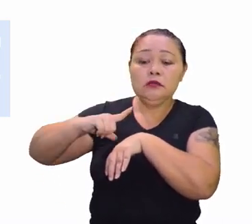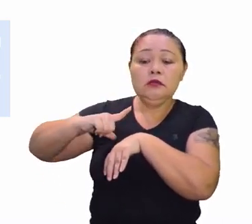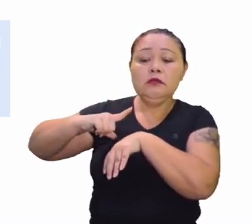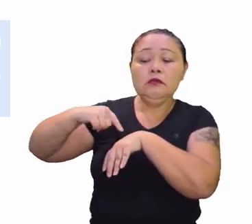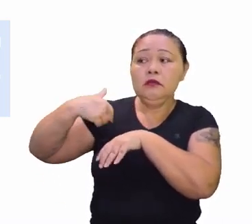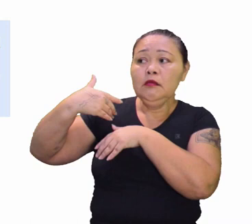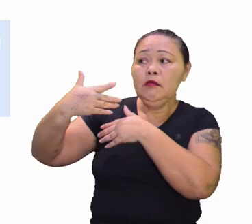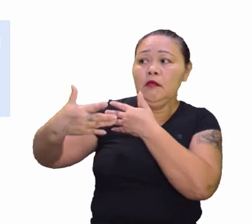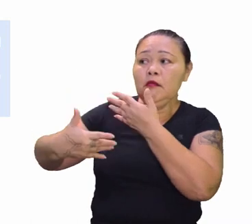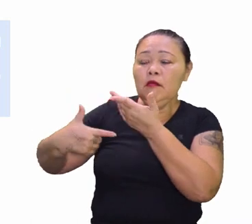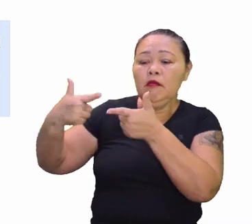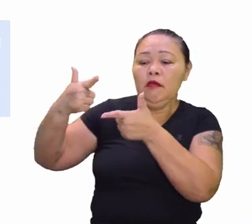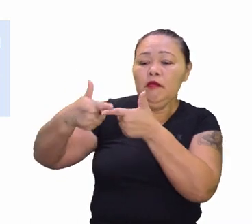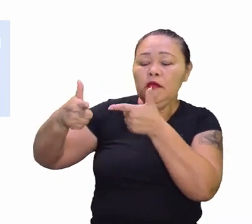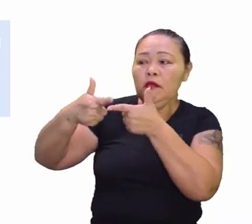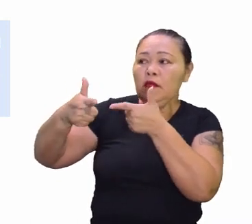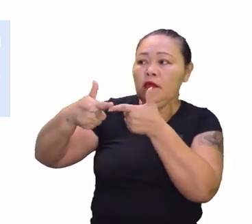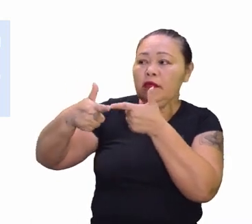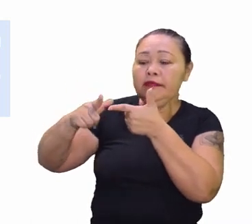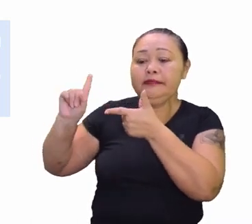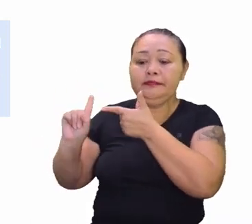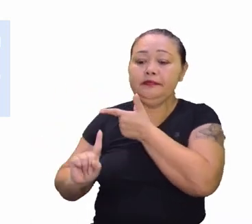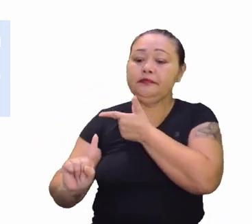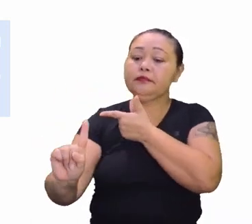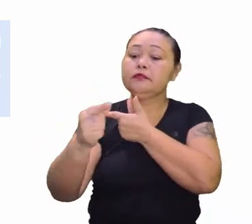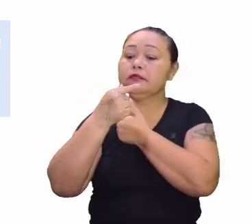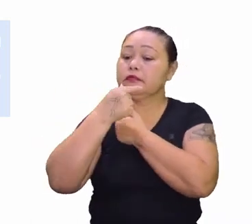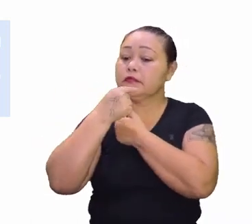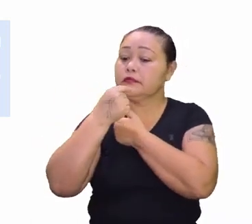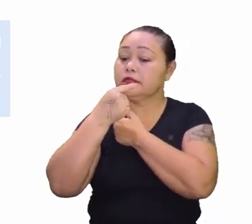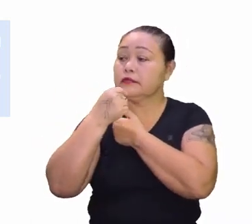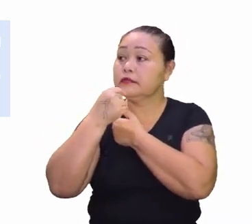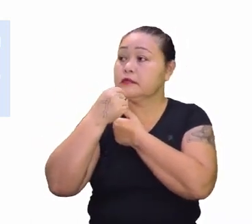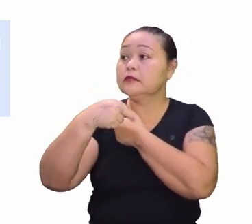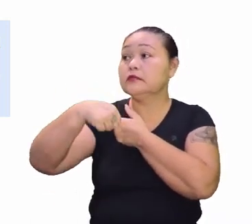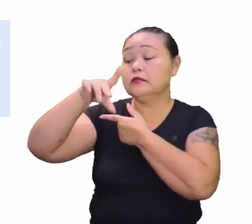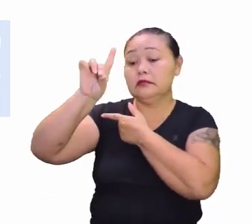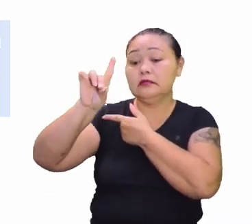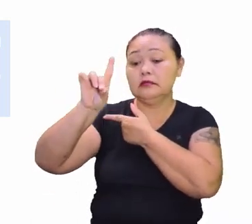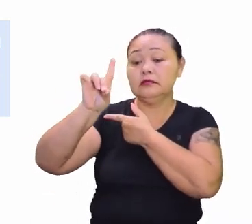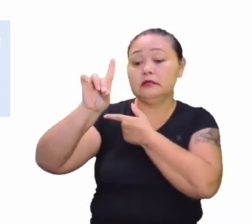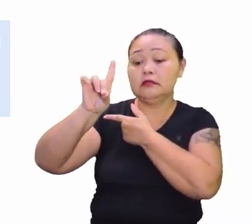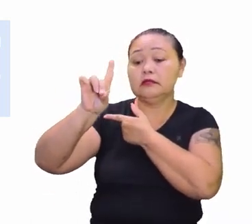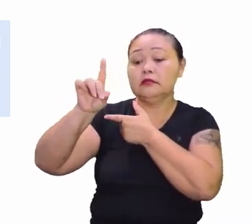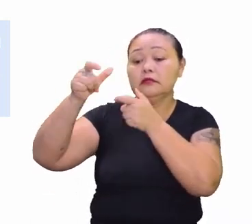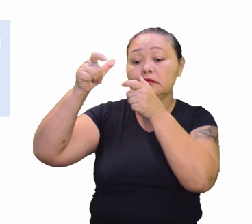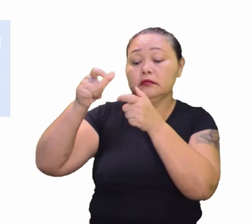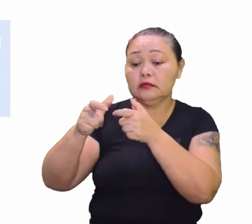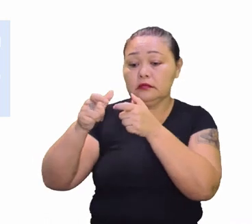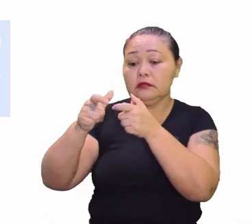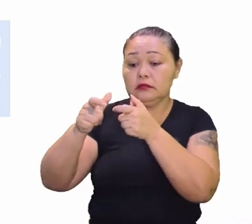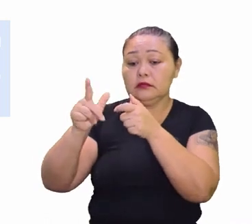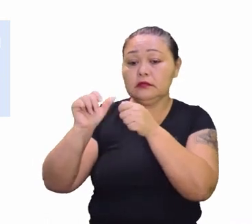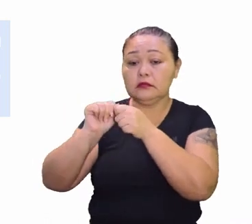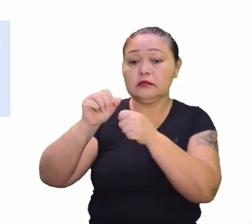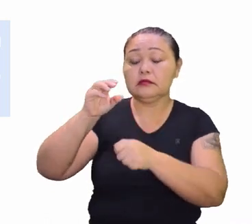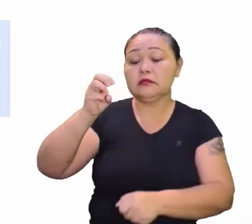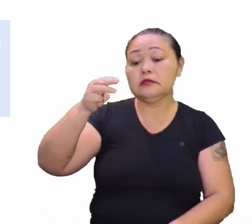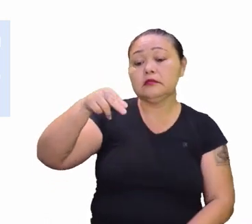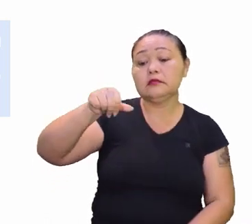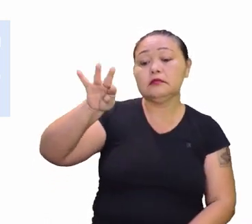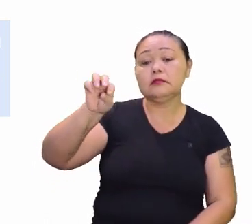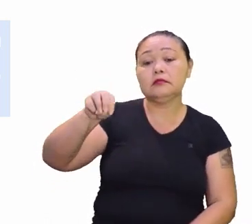com a questão do problema aí da ação antrópica. Na verdade, é o nordeste do estado de Rondônia, a localização da subbacia do